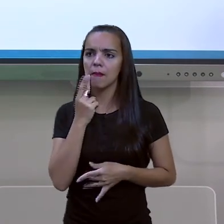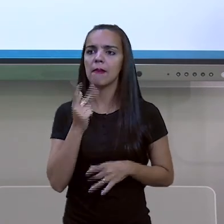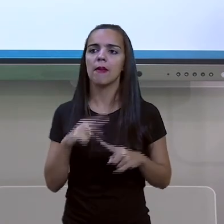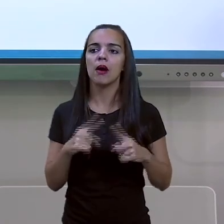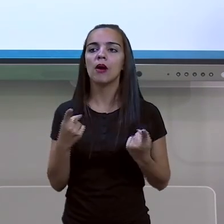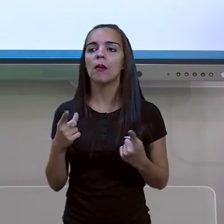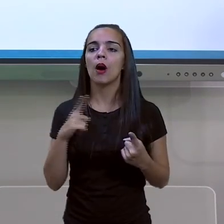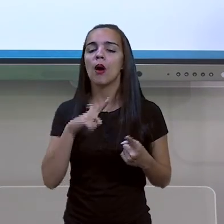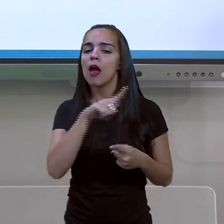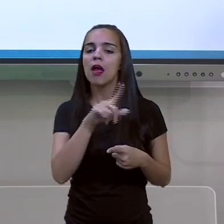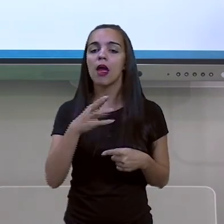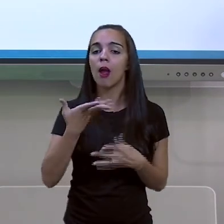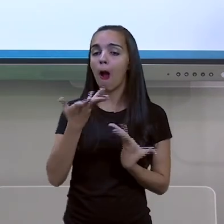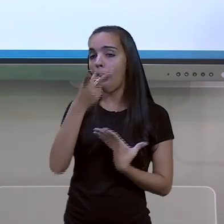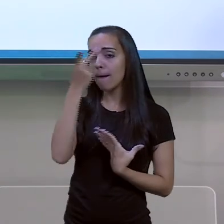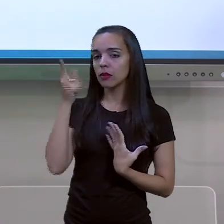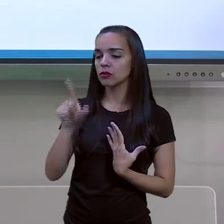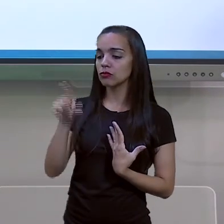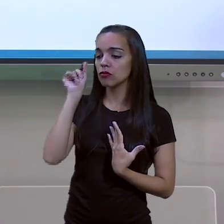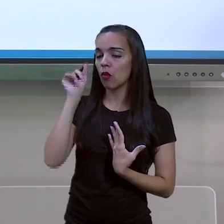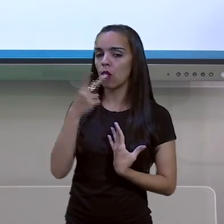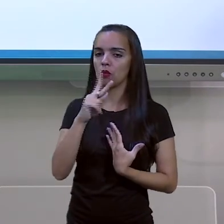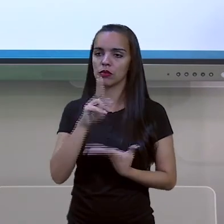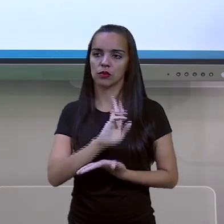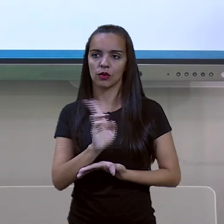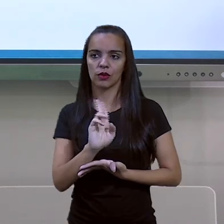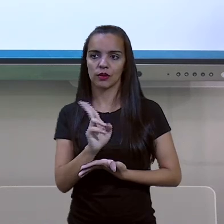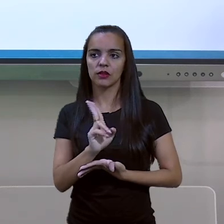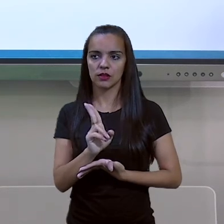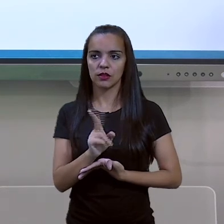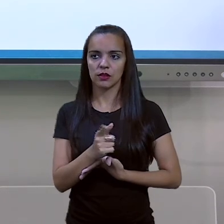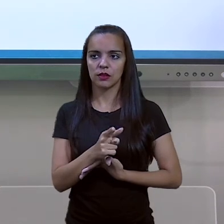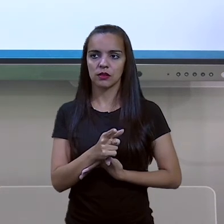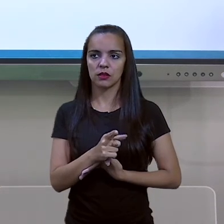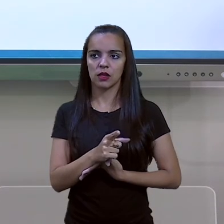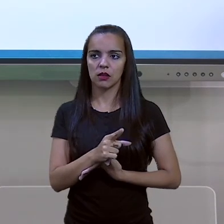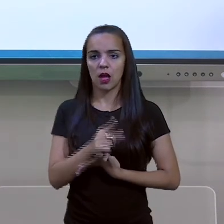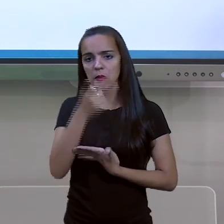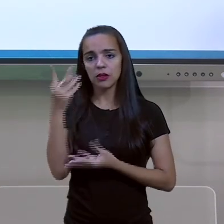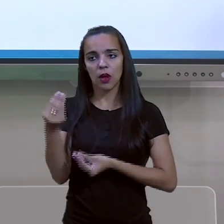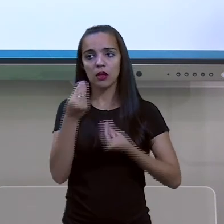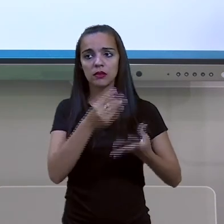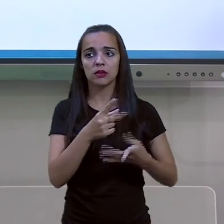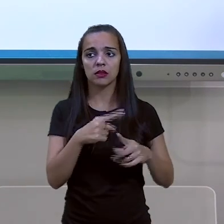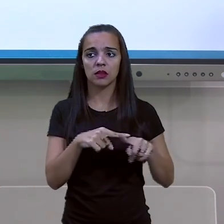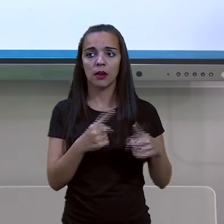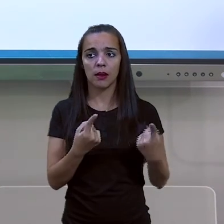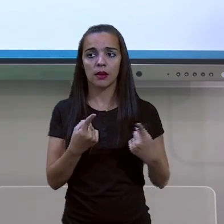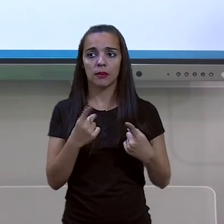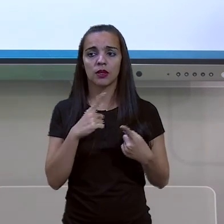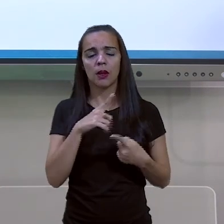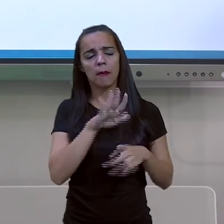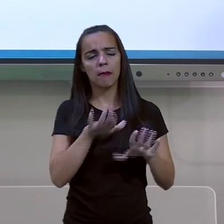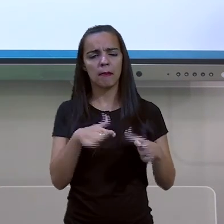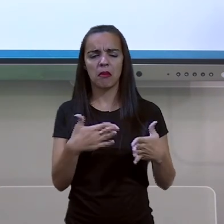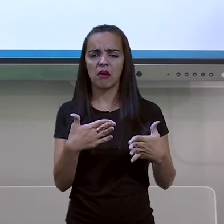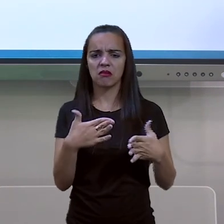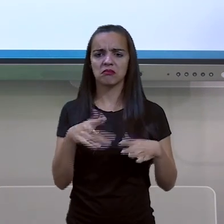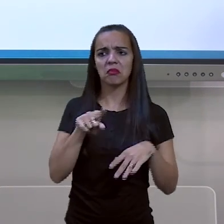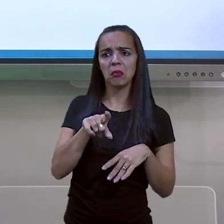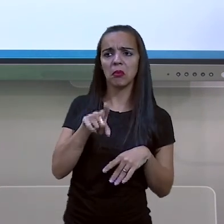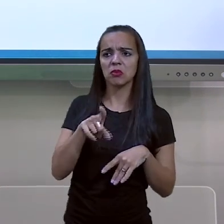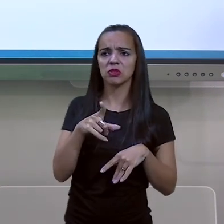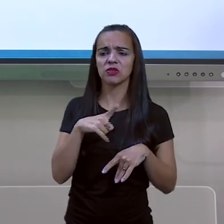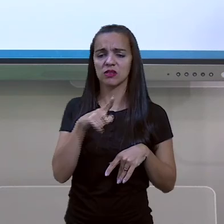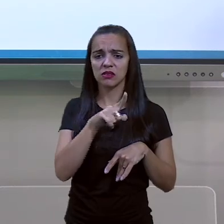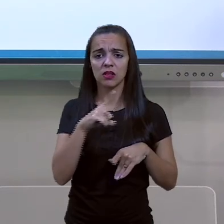se familiarizou melhor com aquele nome e quis dar aquele nome para você. Mas não necessariamente você tem que ser